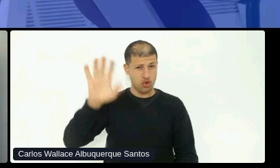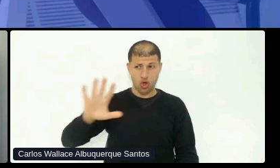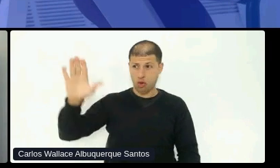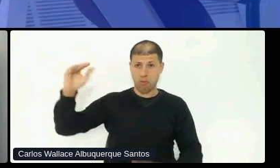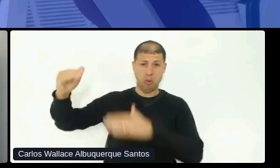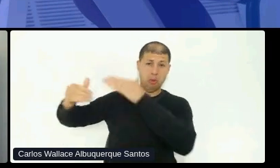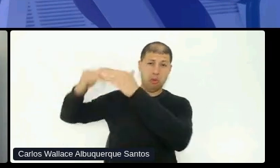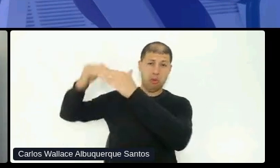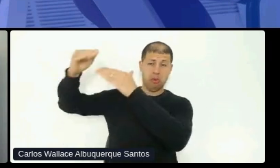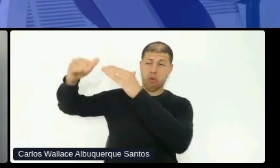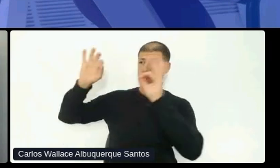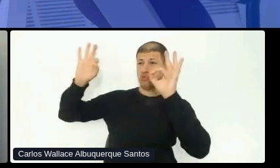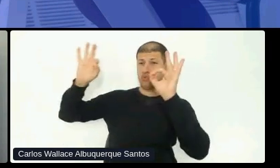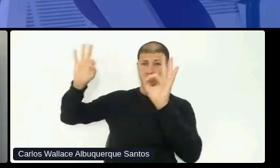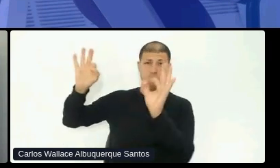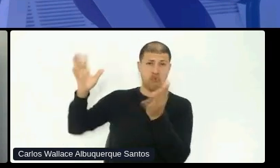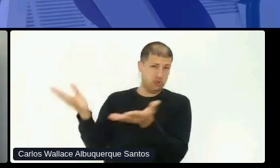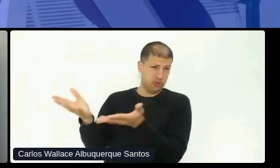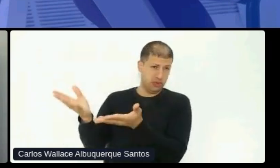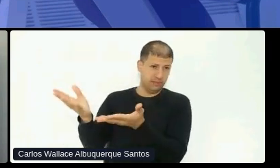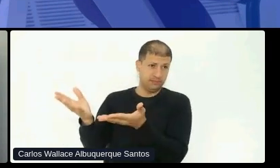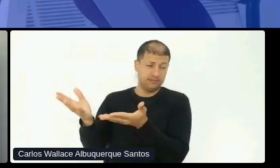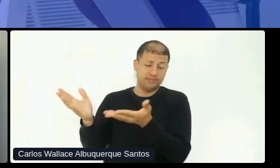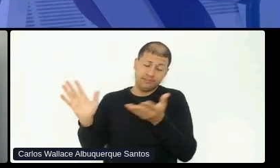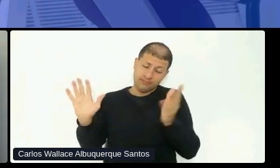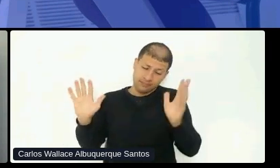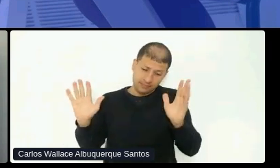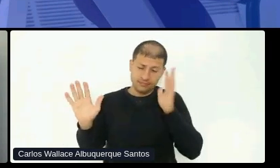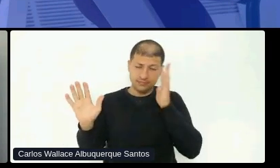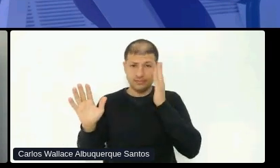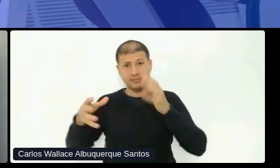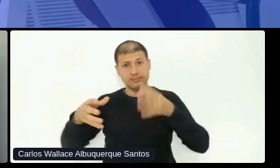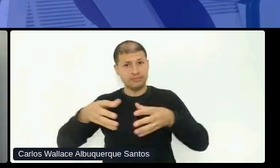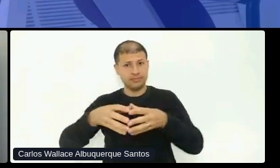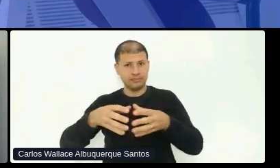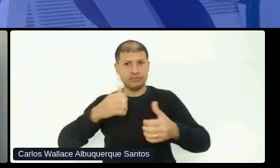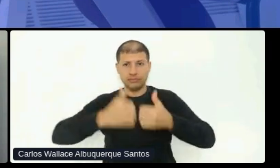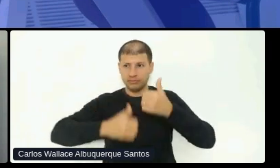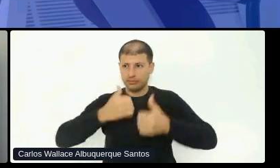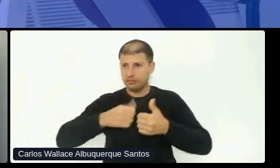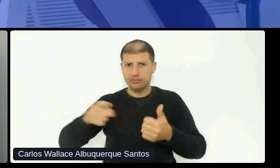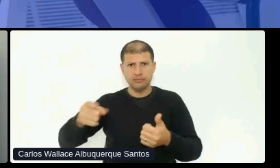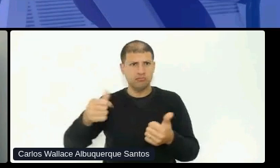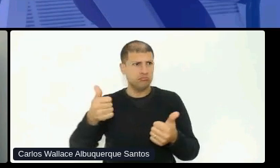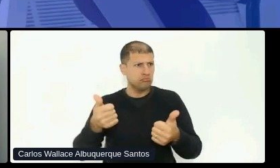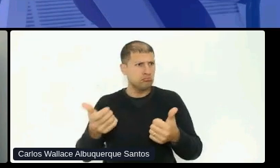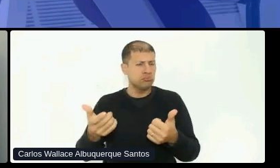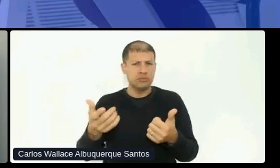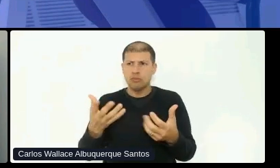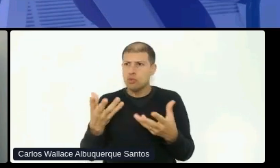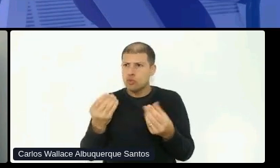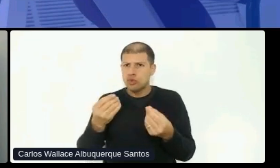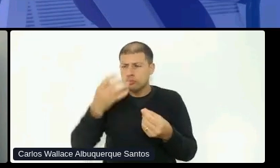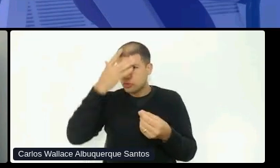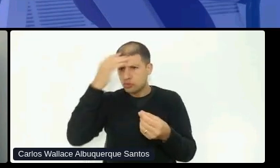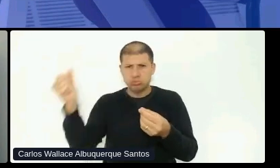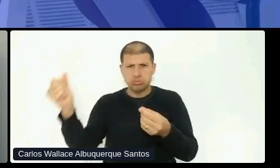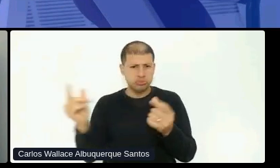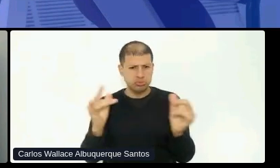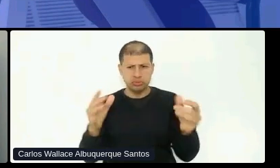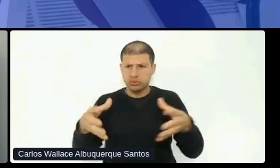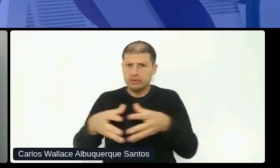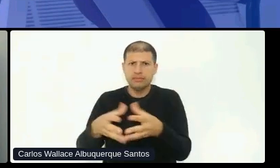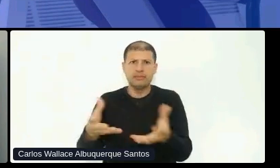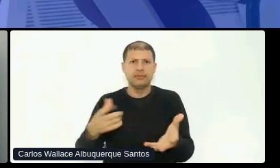tal, matão assim, tal, mas num clube de futebol, que é um lugar que deveria ser super inclusivo, a gente teve esse tipo de